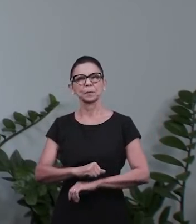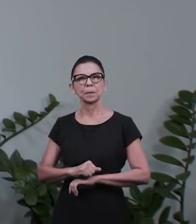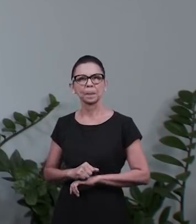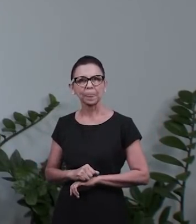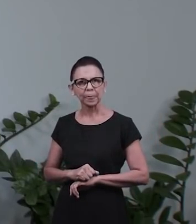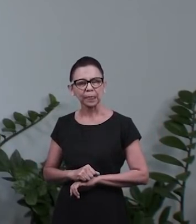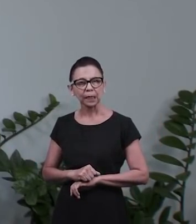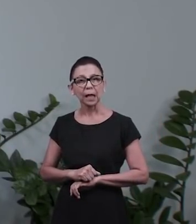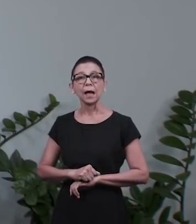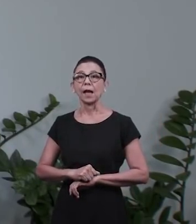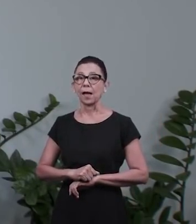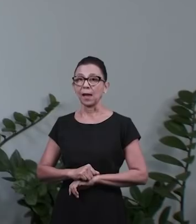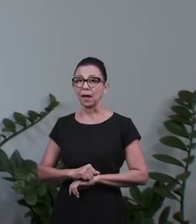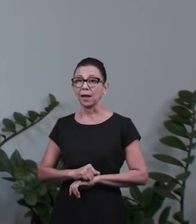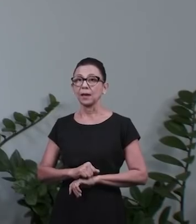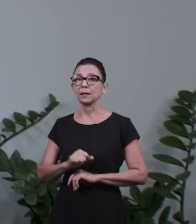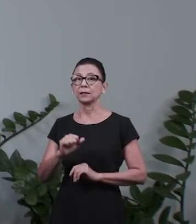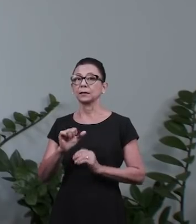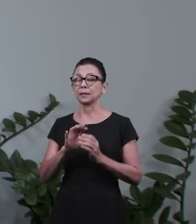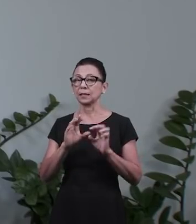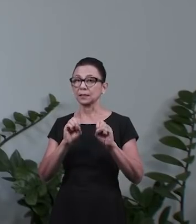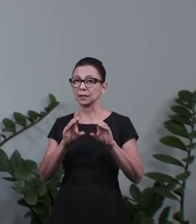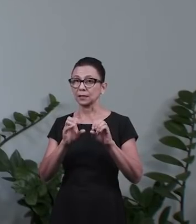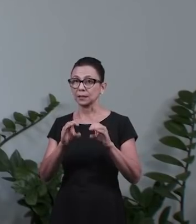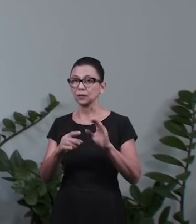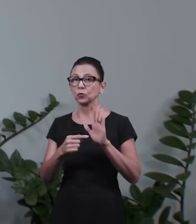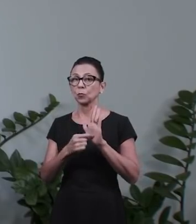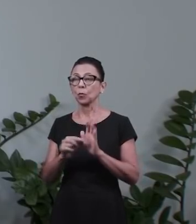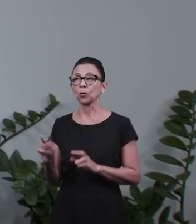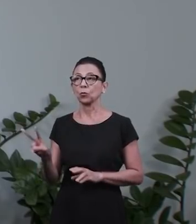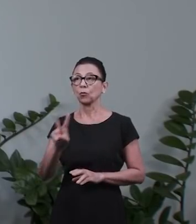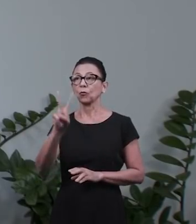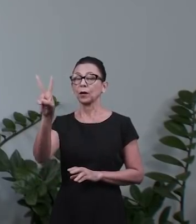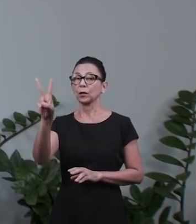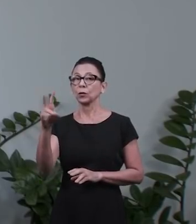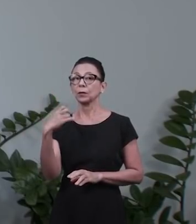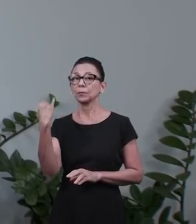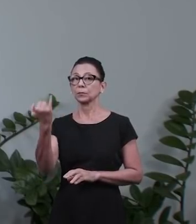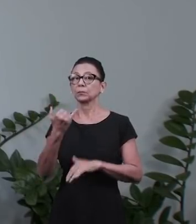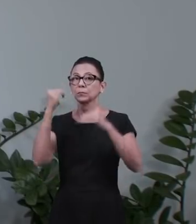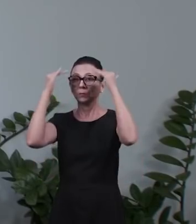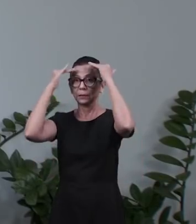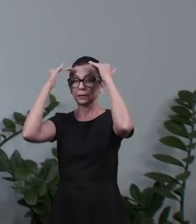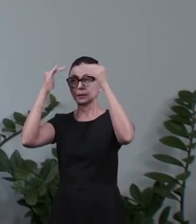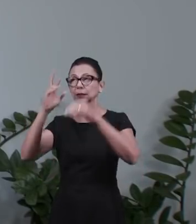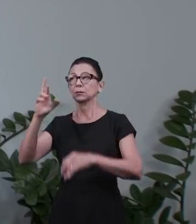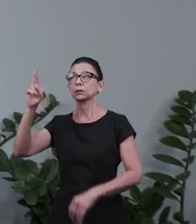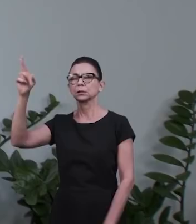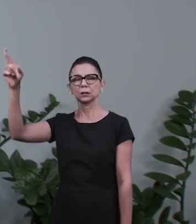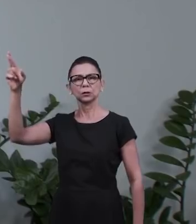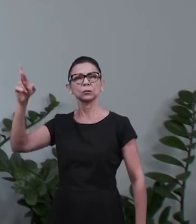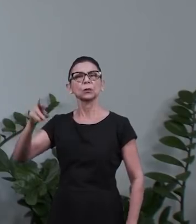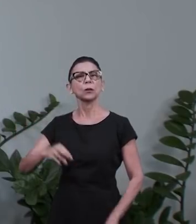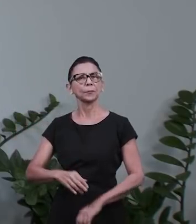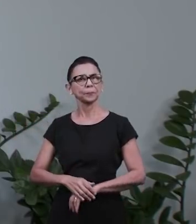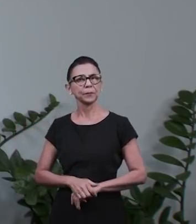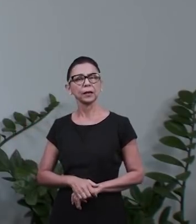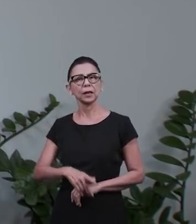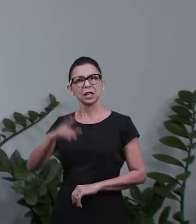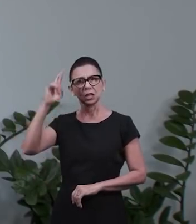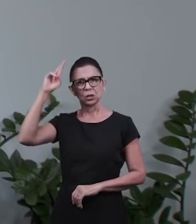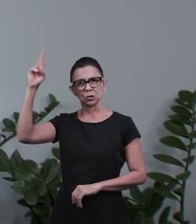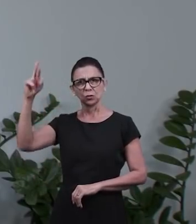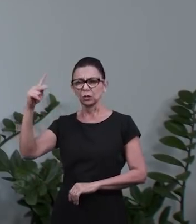da obediência ao Senhor e o quanto Ele, o Senhor, está pronto a operar com o seu imenso